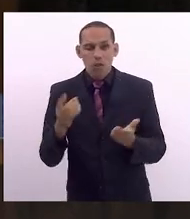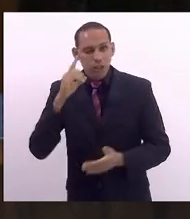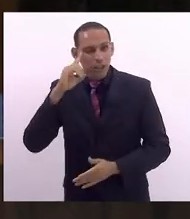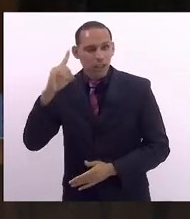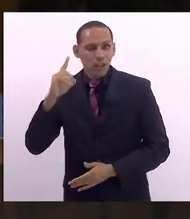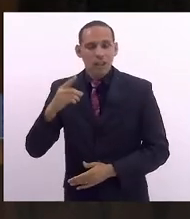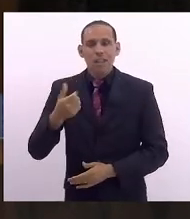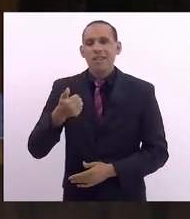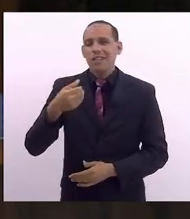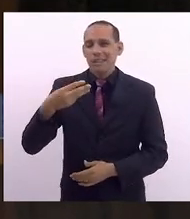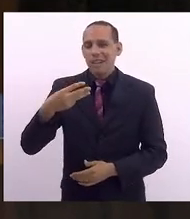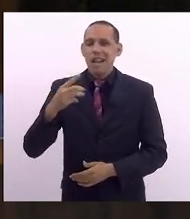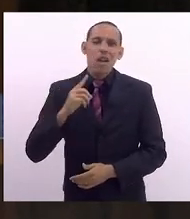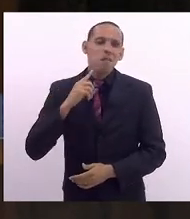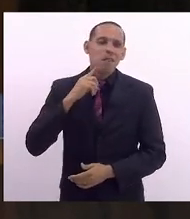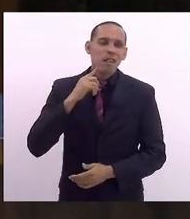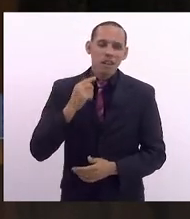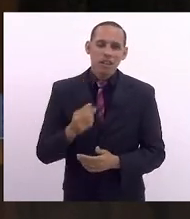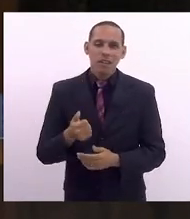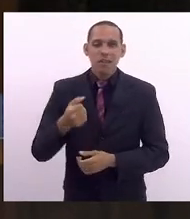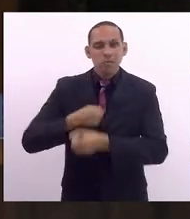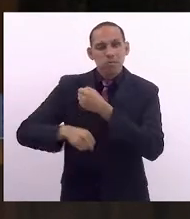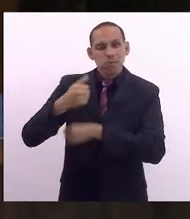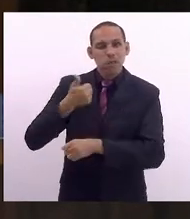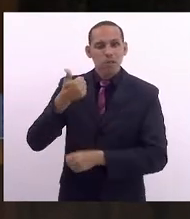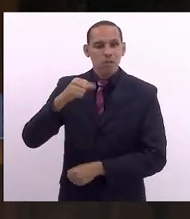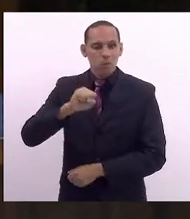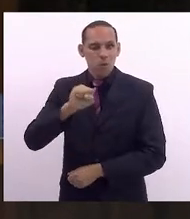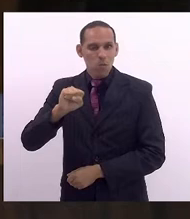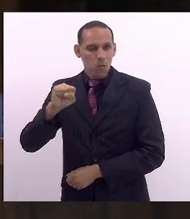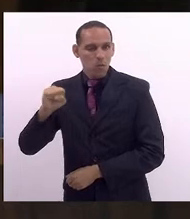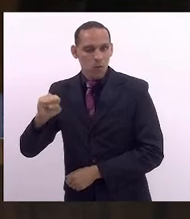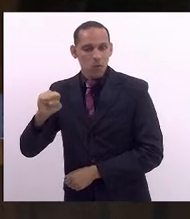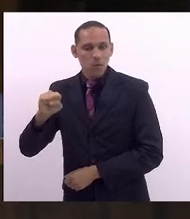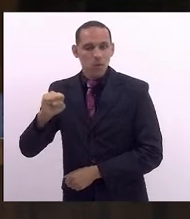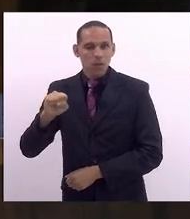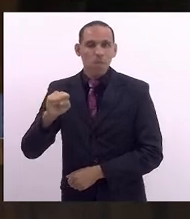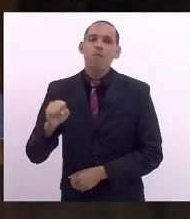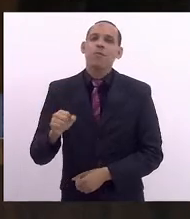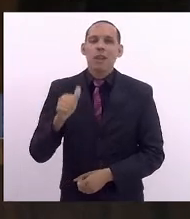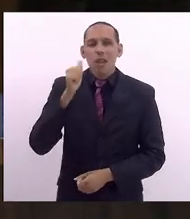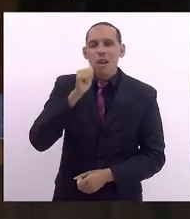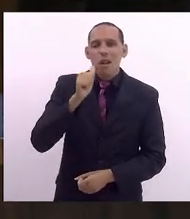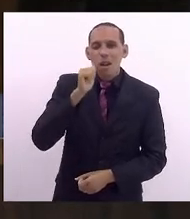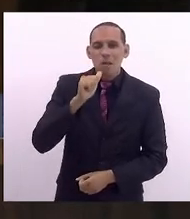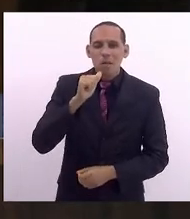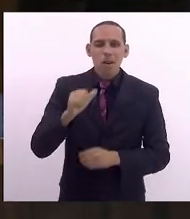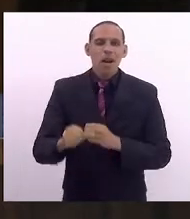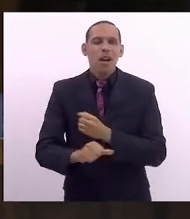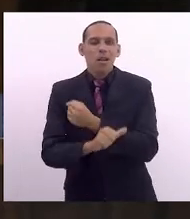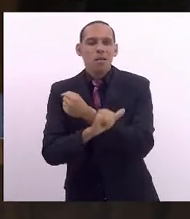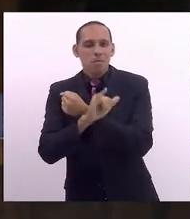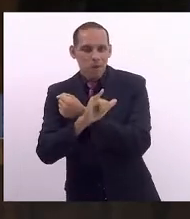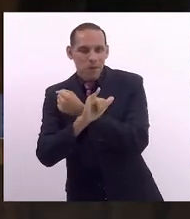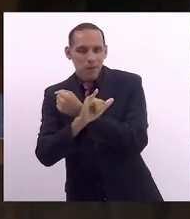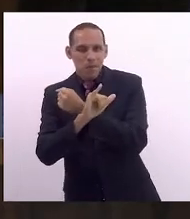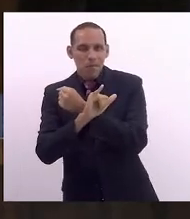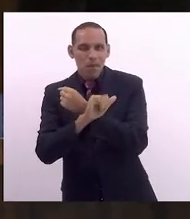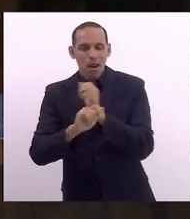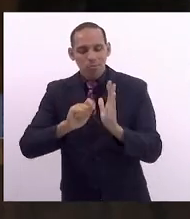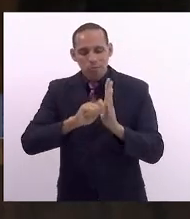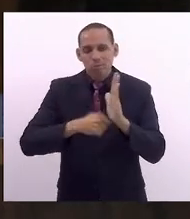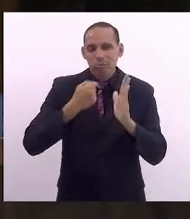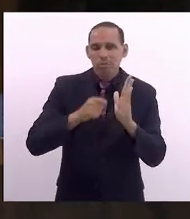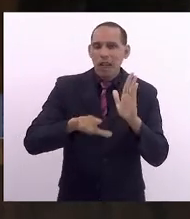dia 13 de maio, que em 1888 a então princesa Isabel assinou a dita,